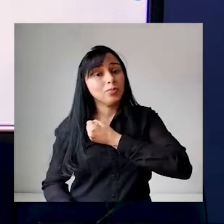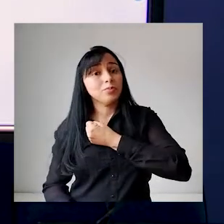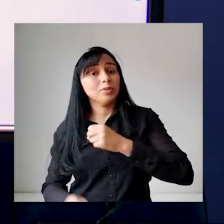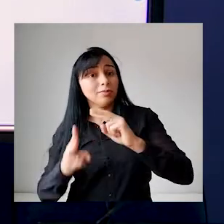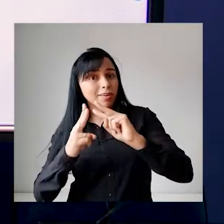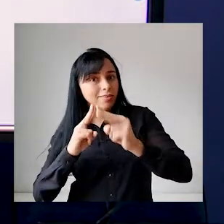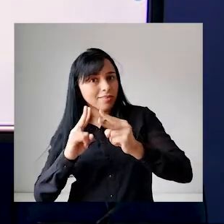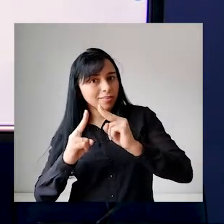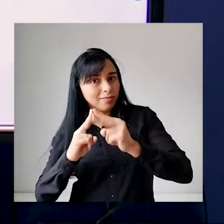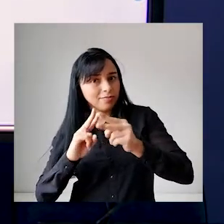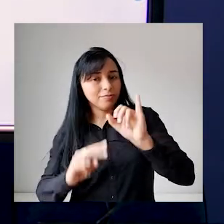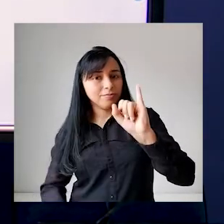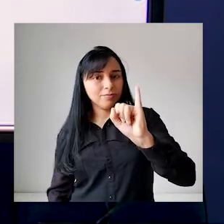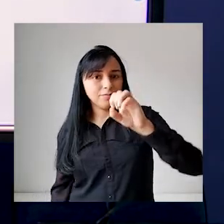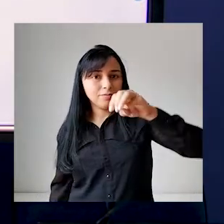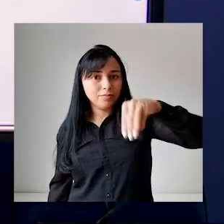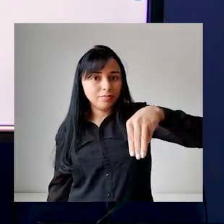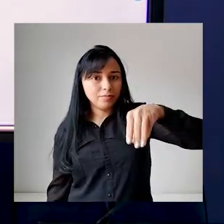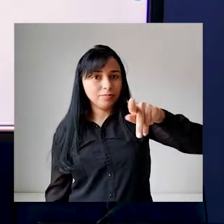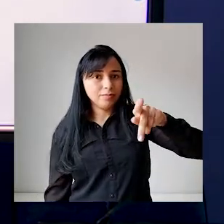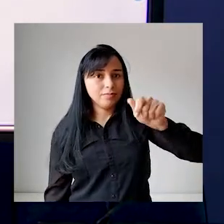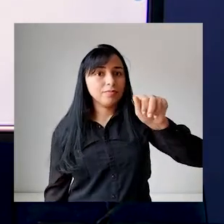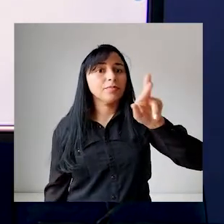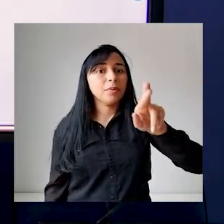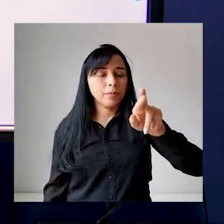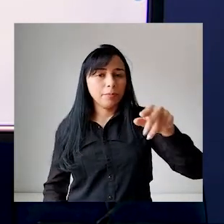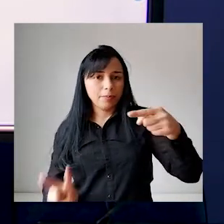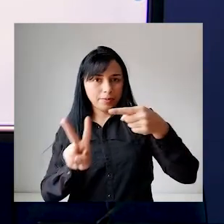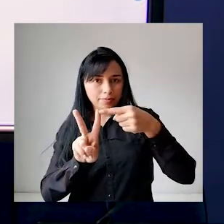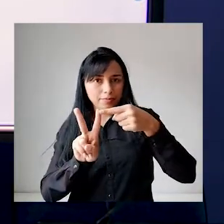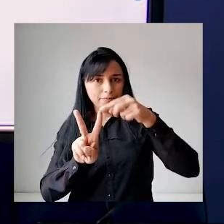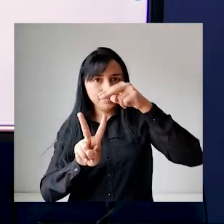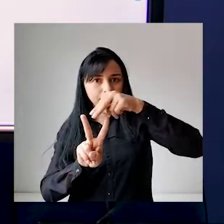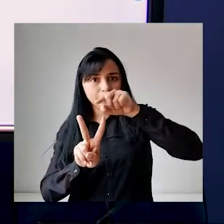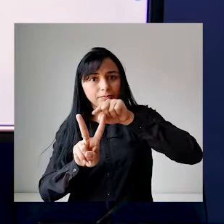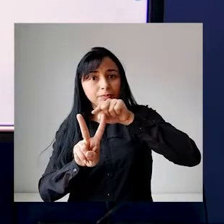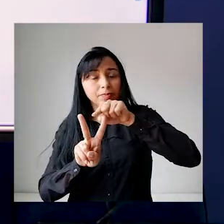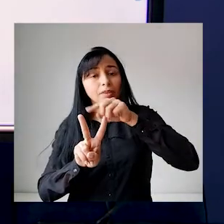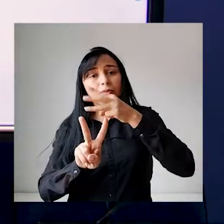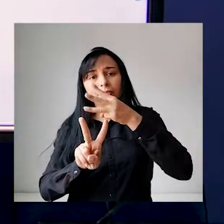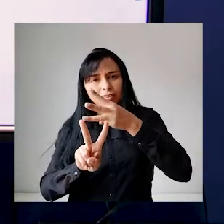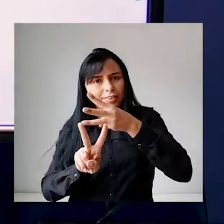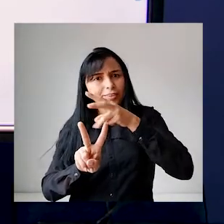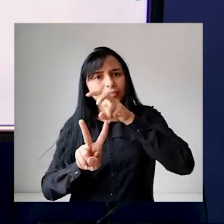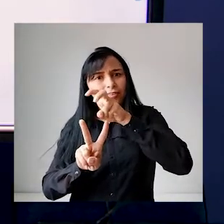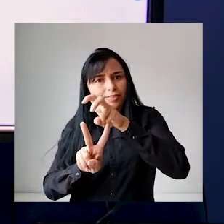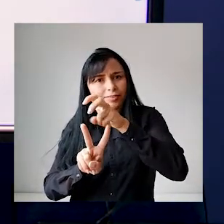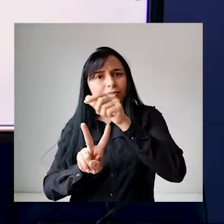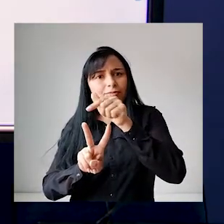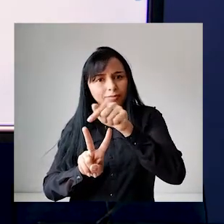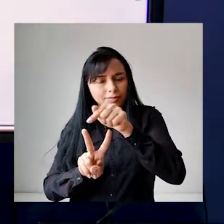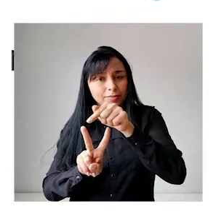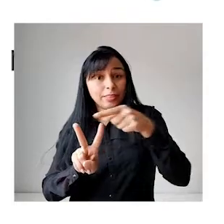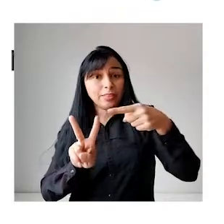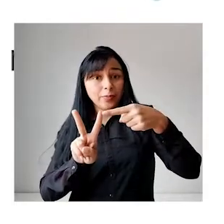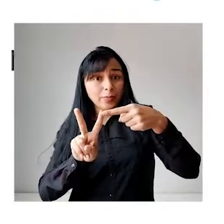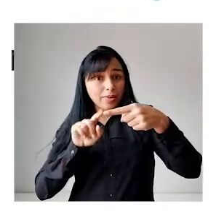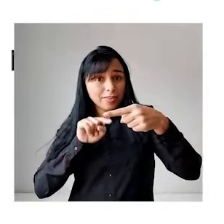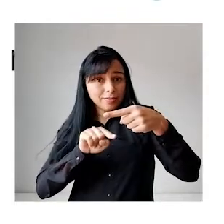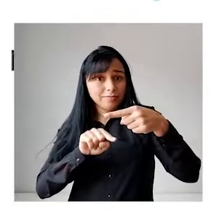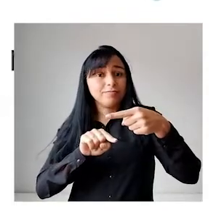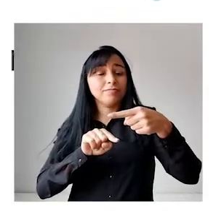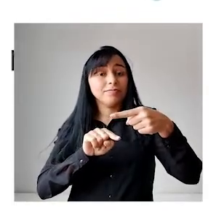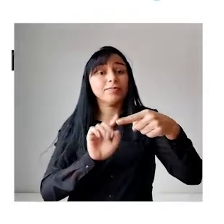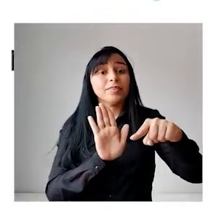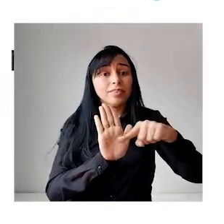que, dado um número real a e um número natural ímpar n, a expressão raiz enésima de a é igual